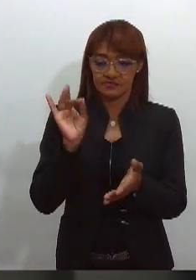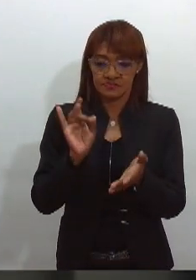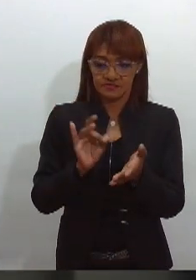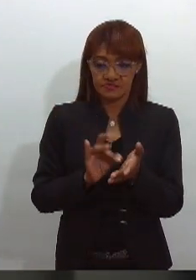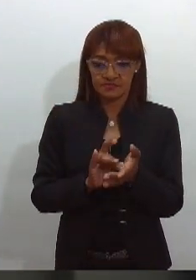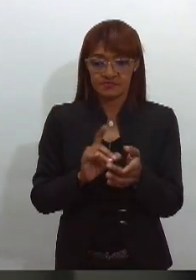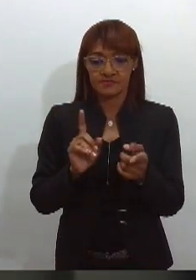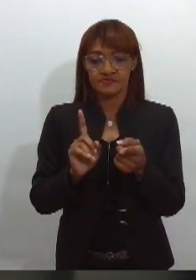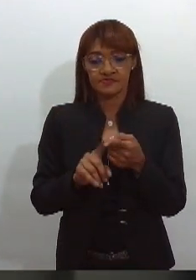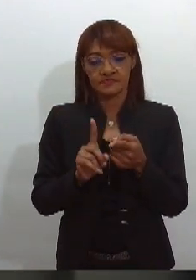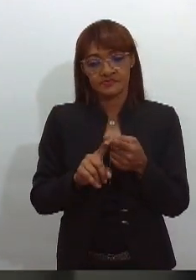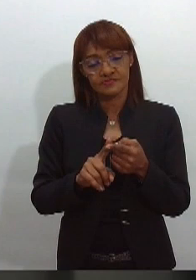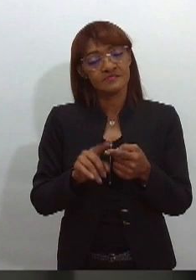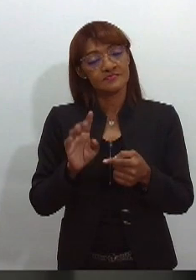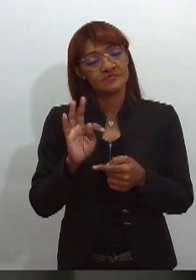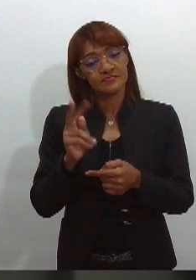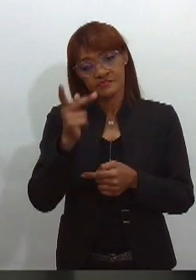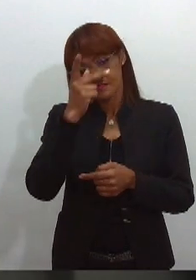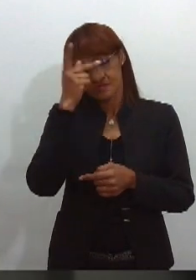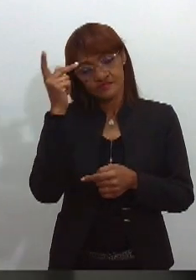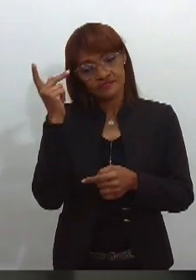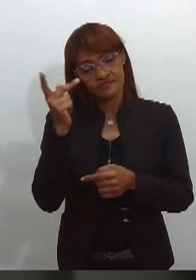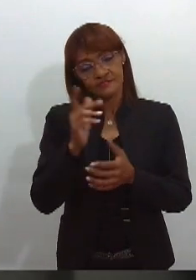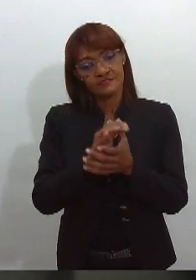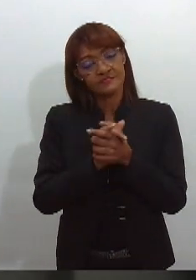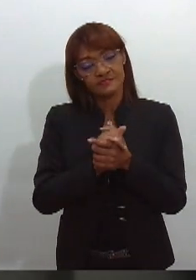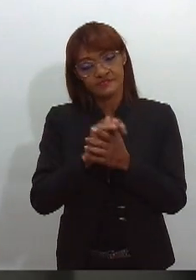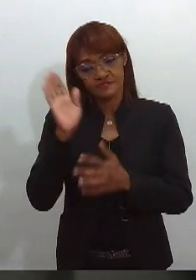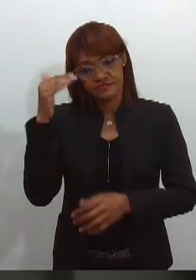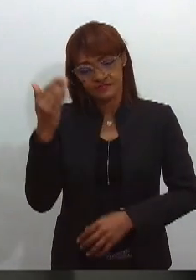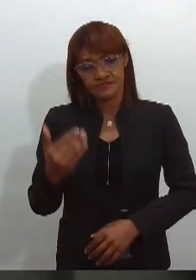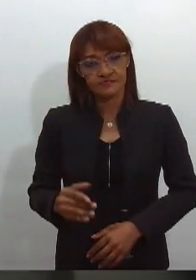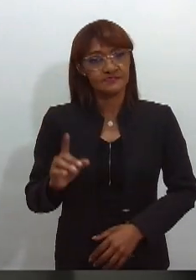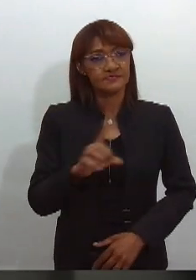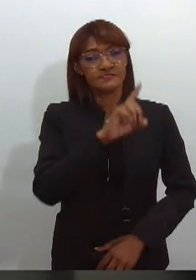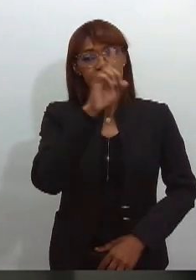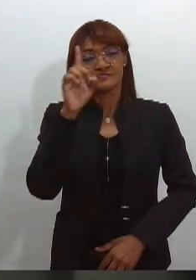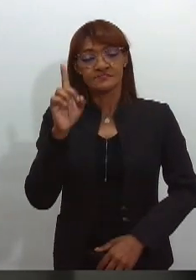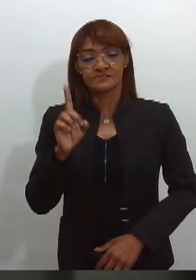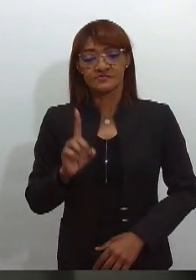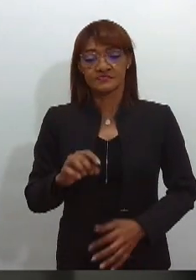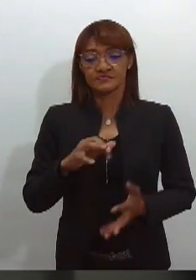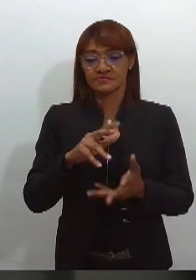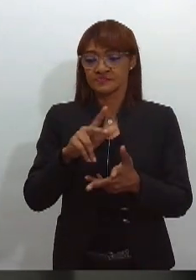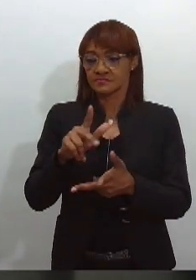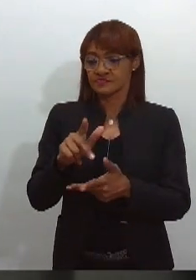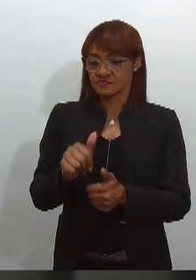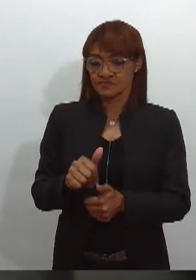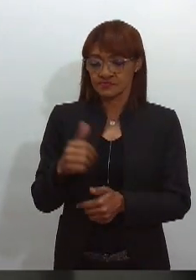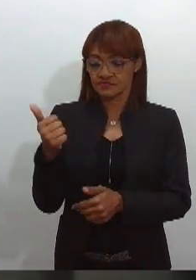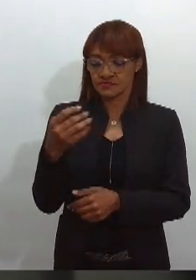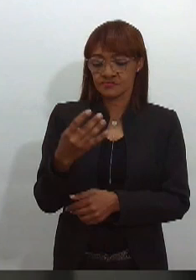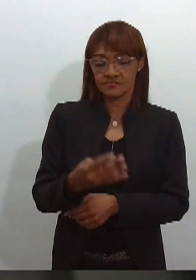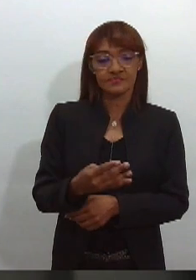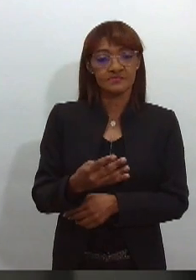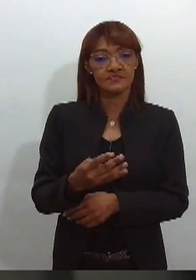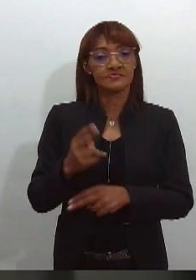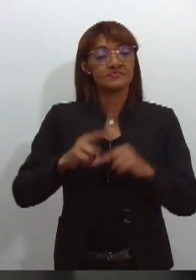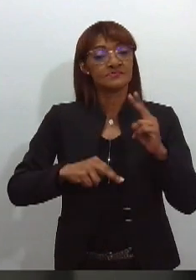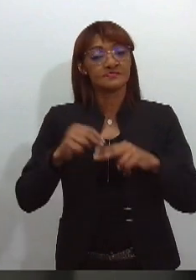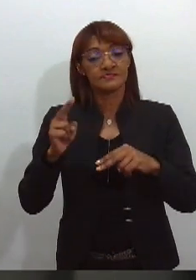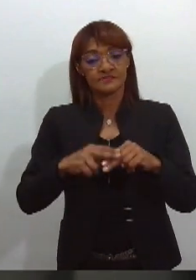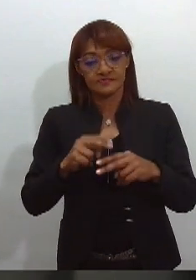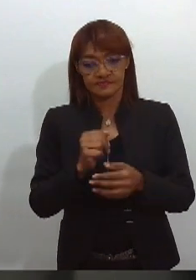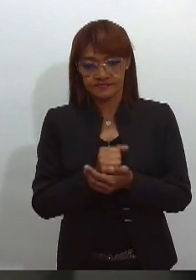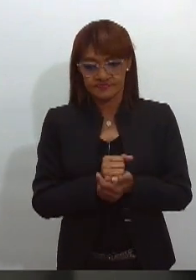os doadores pela passagem do Dia Mundial do Doador de Sangue, celebrado em 14 de junho. A ação ocorre durante o